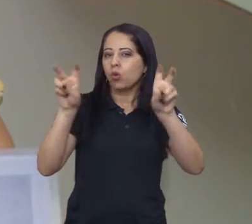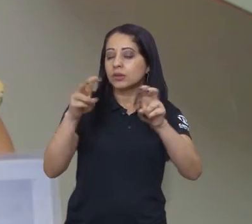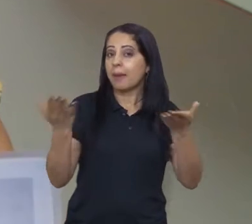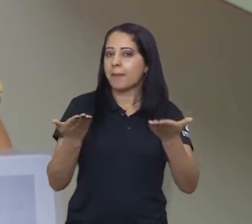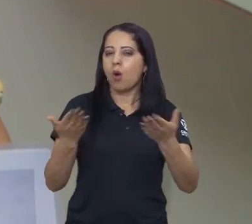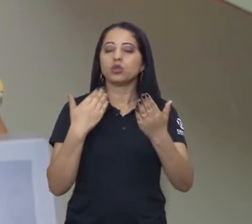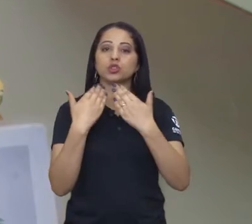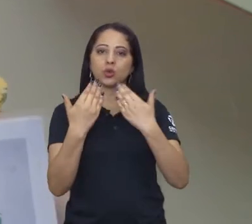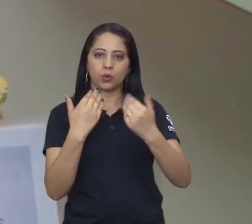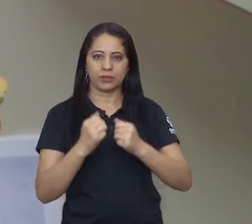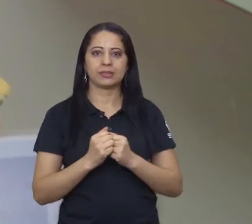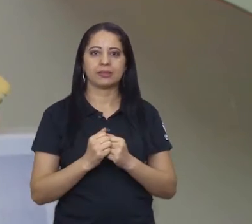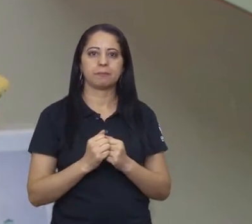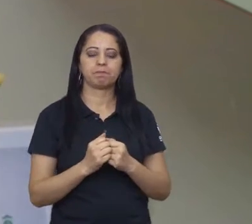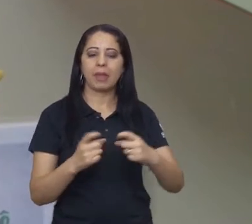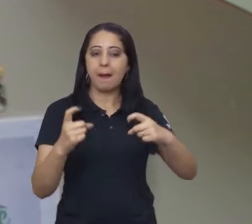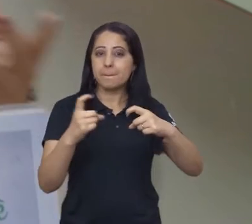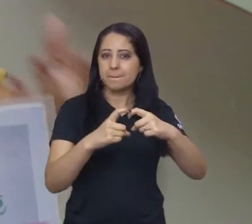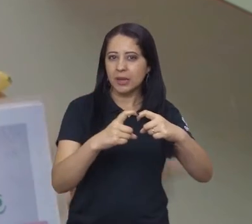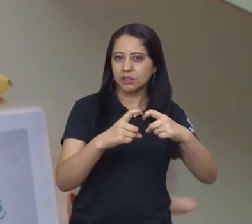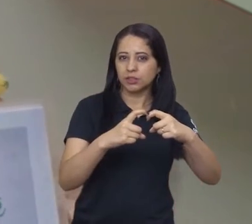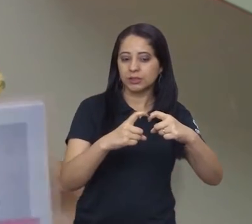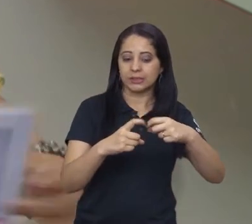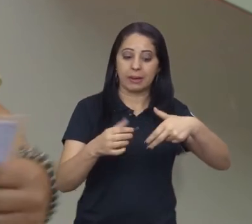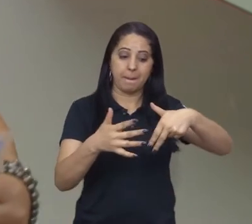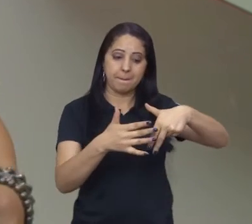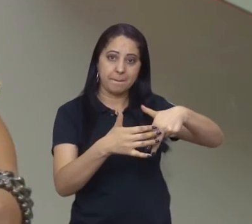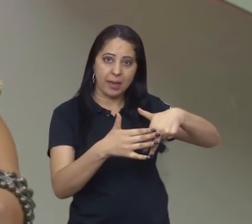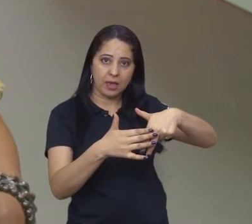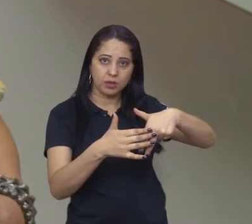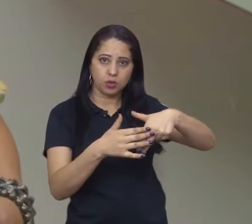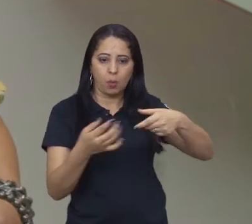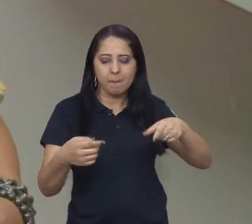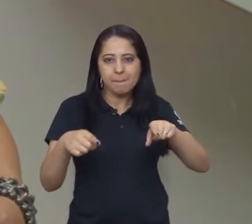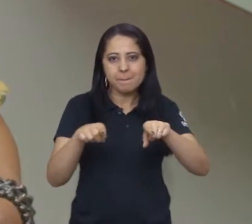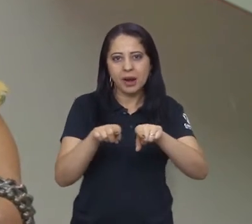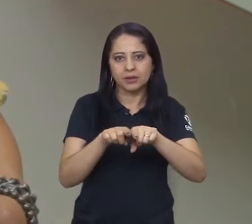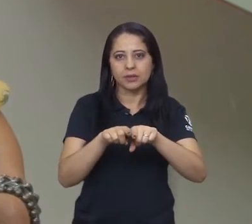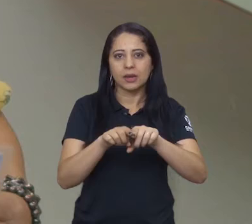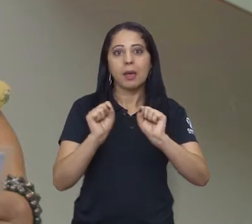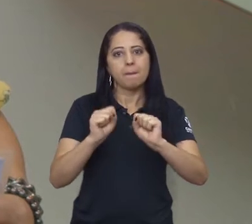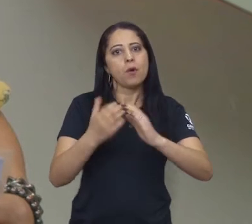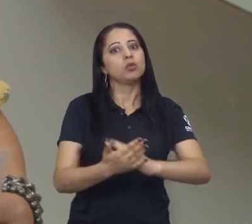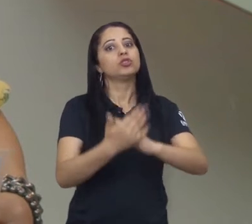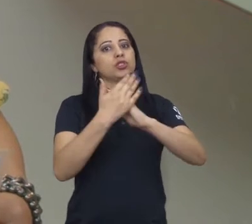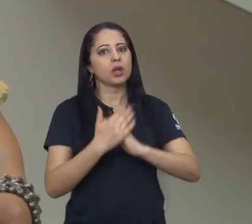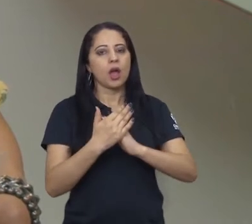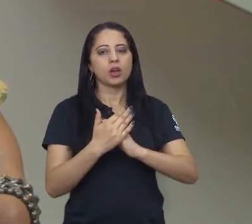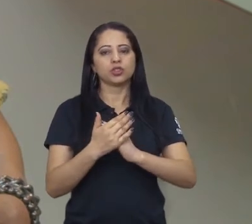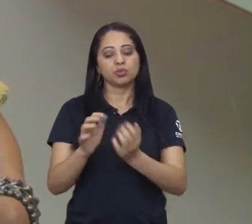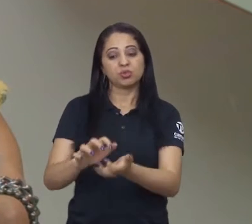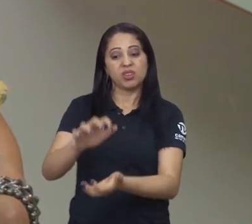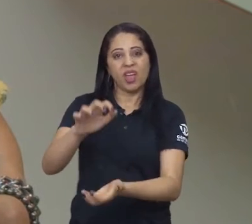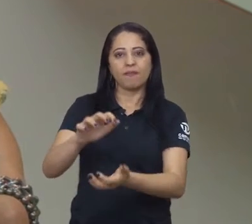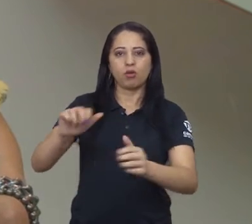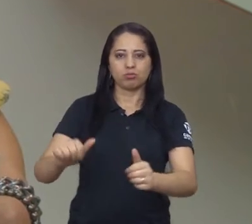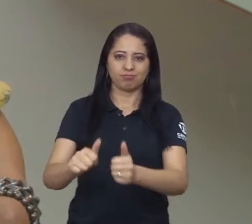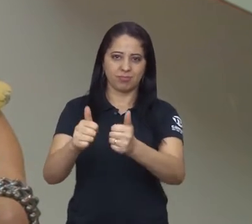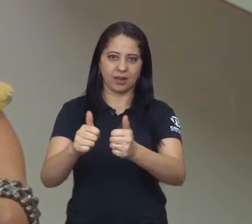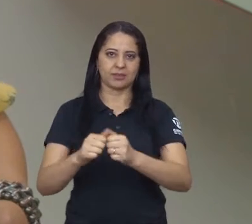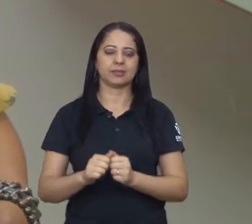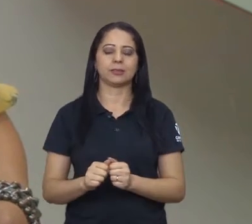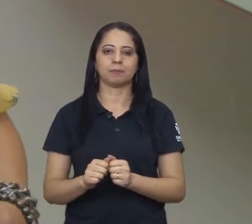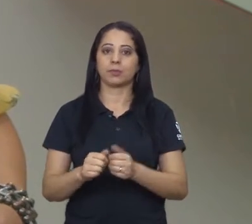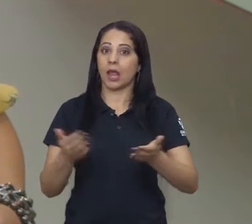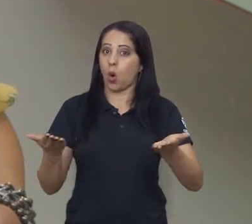a medicina integrativa que propõe uma parceria do médico com o paciente pode contribuir para uma velice mais saudável e